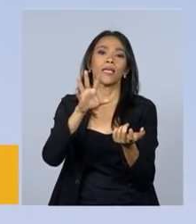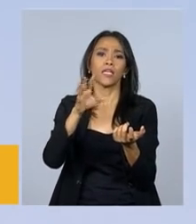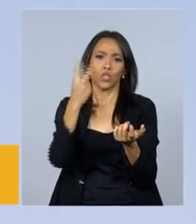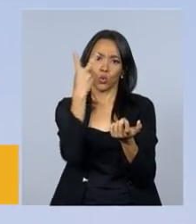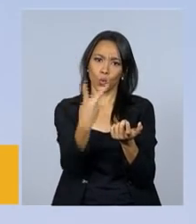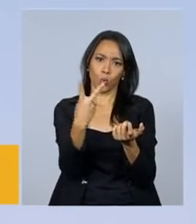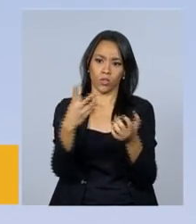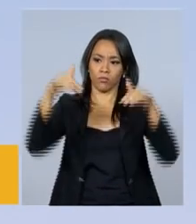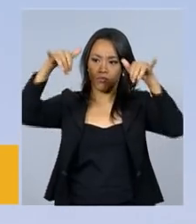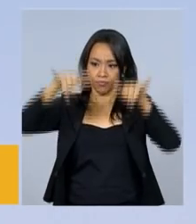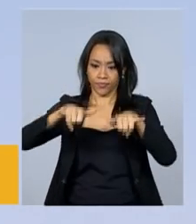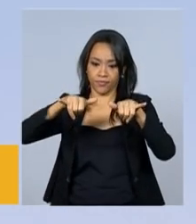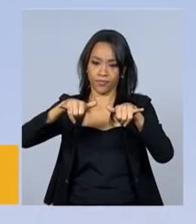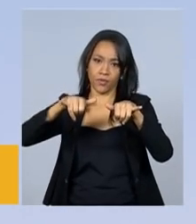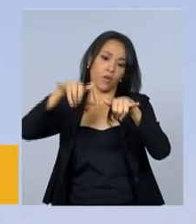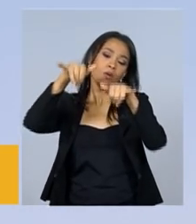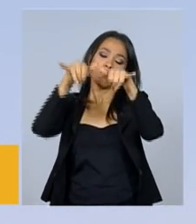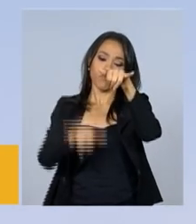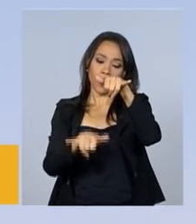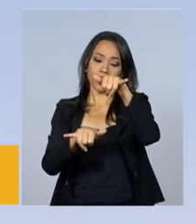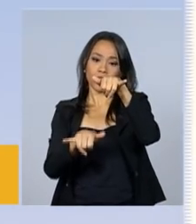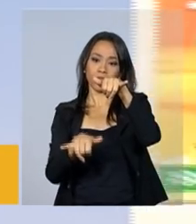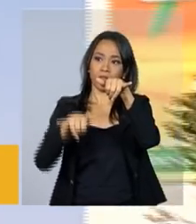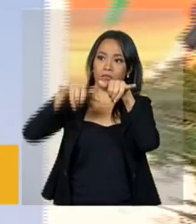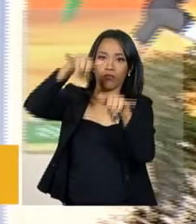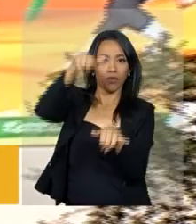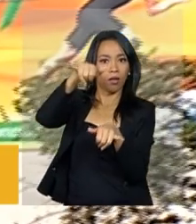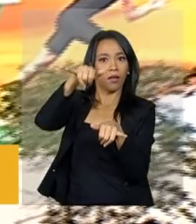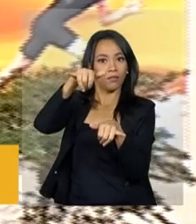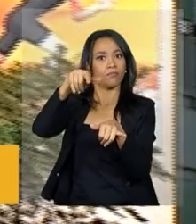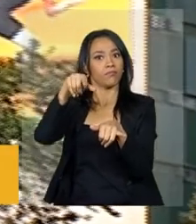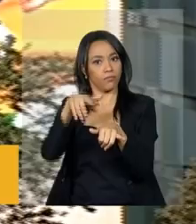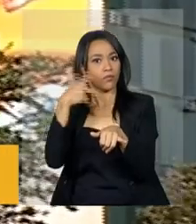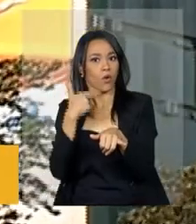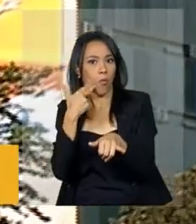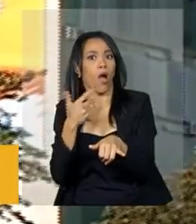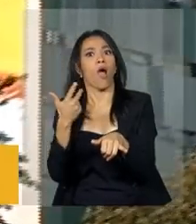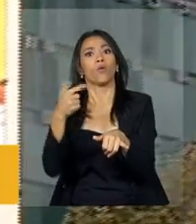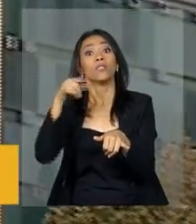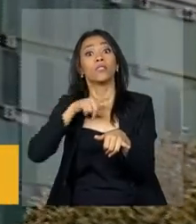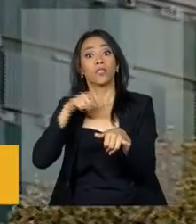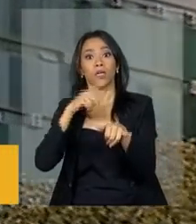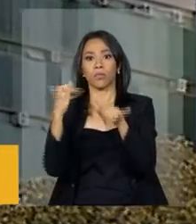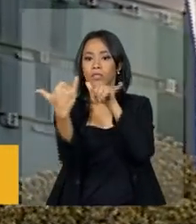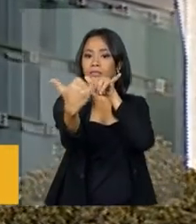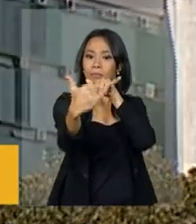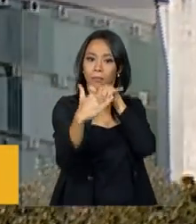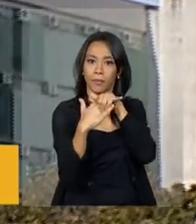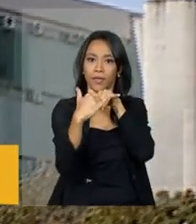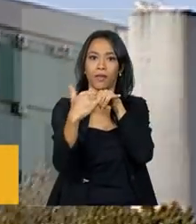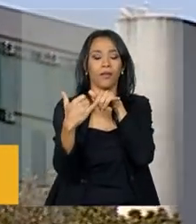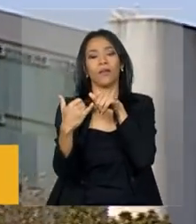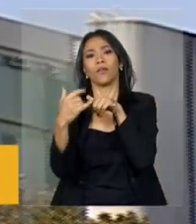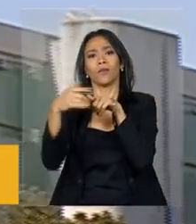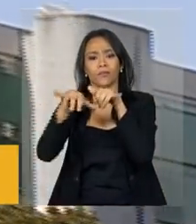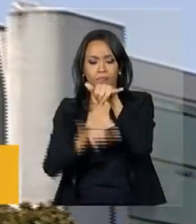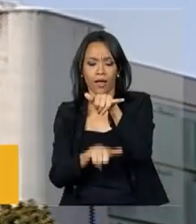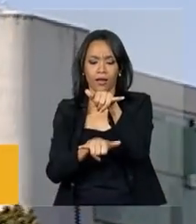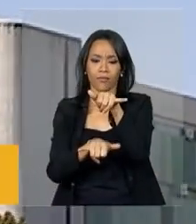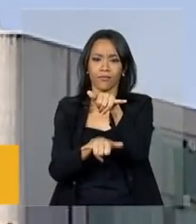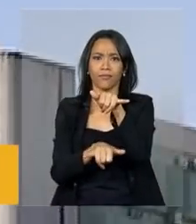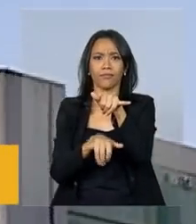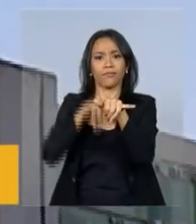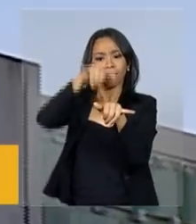em espelho, uma em cima no dorso e uma embaixo em posição normal. Nós temos o espelho, aeronaves em cima, as aeronaves embaixo.